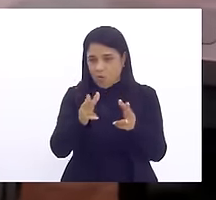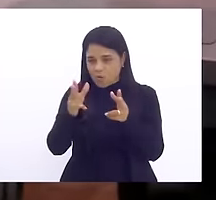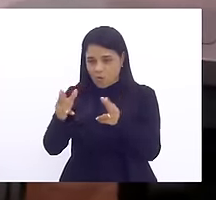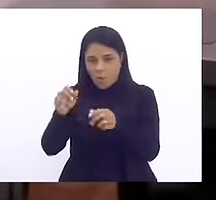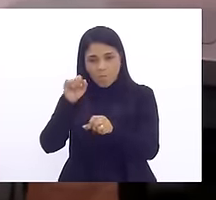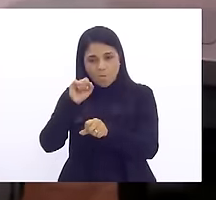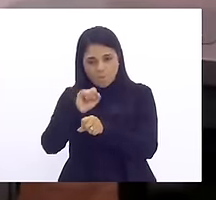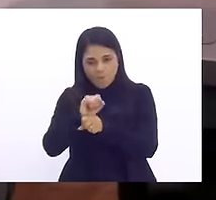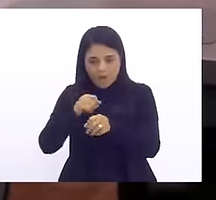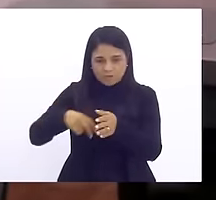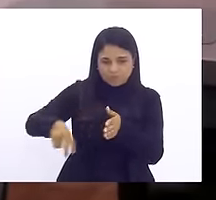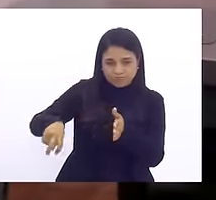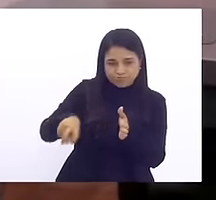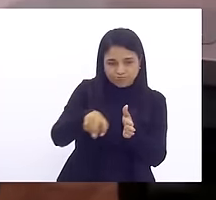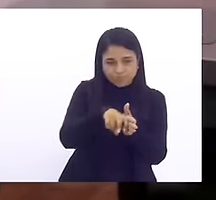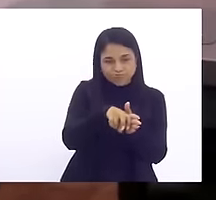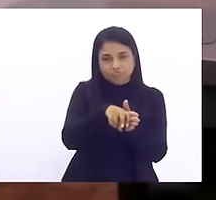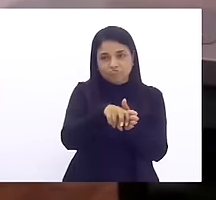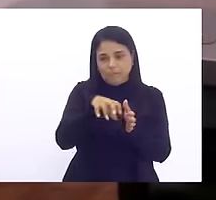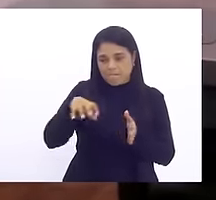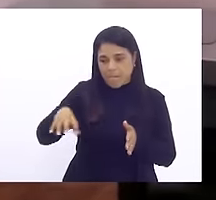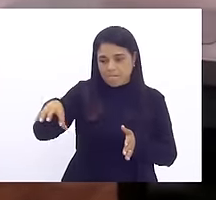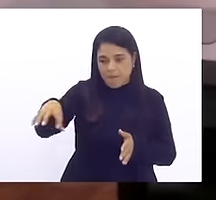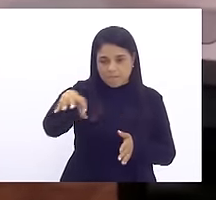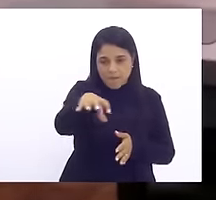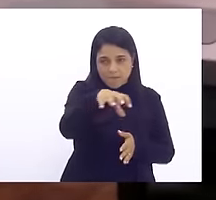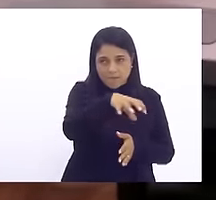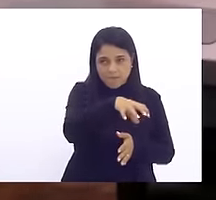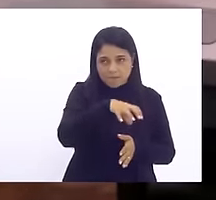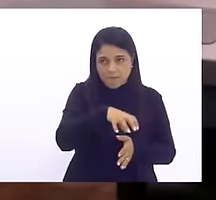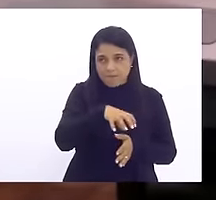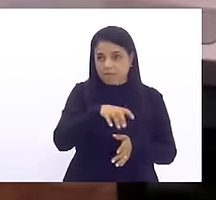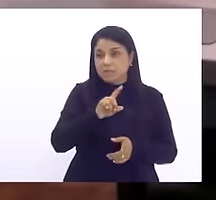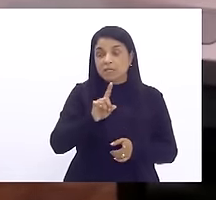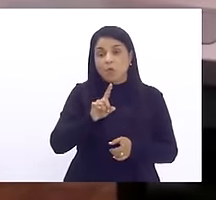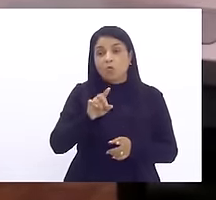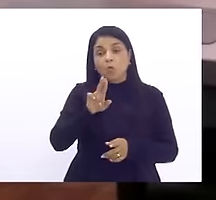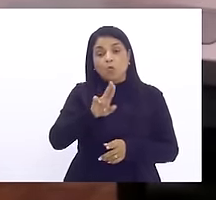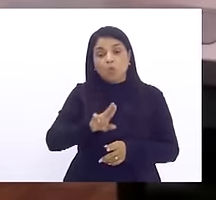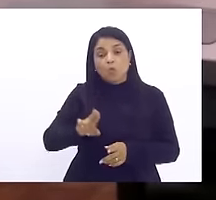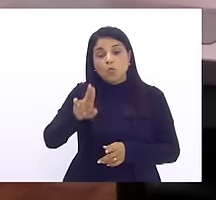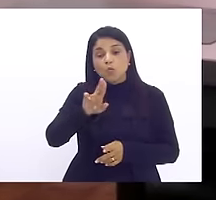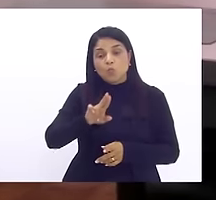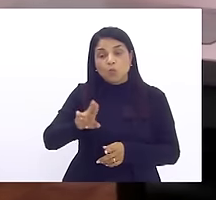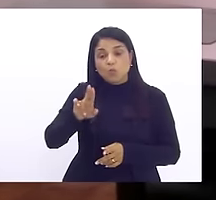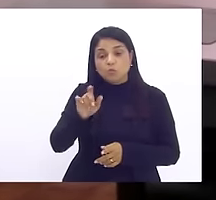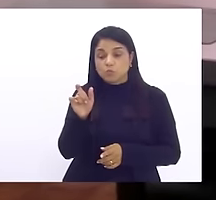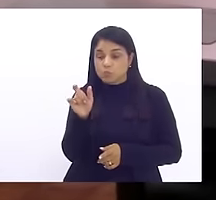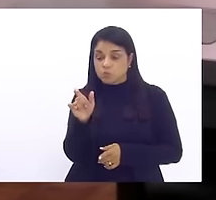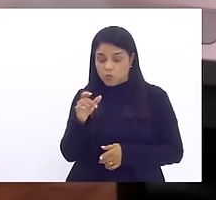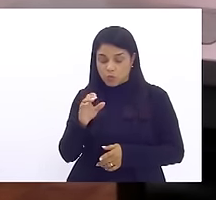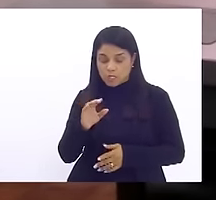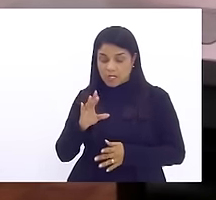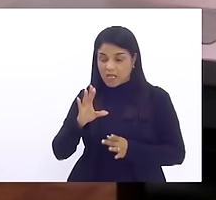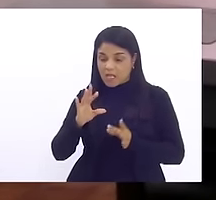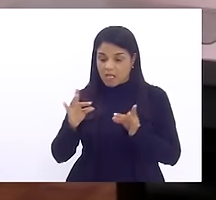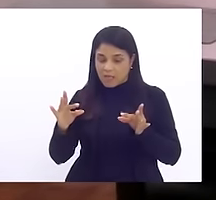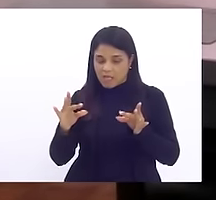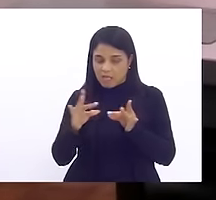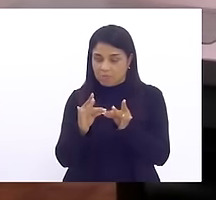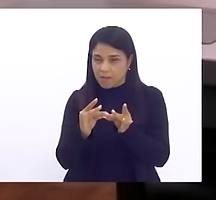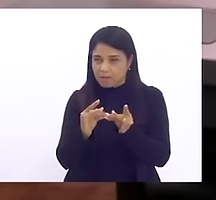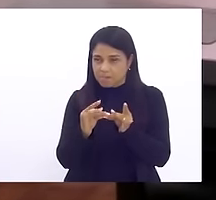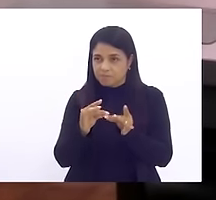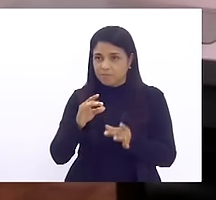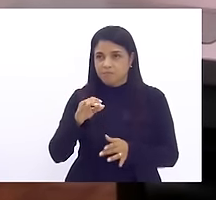é especificamente em Pontos Mas eles usam o imã para o legal não eles usam ímã com o nome do de dentro mas não é todo pintado